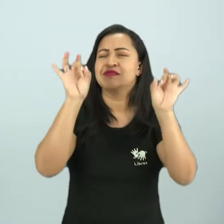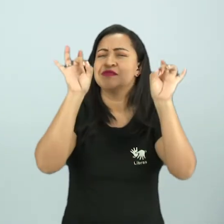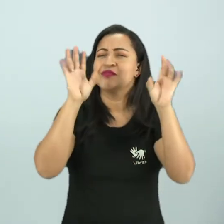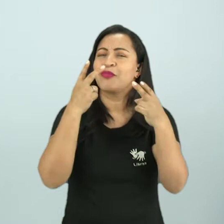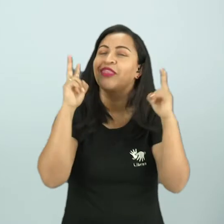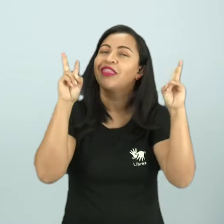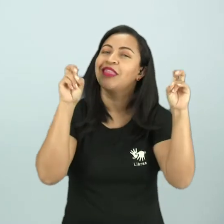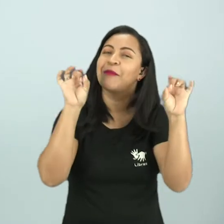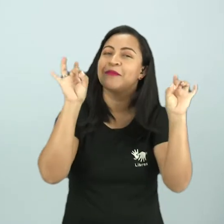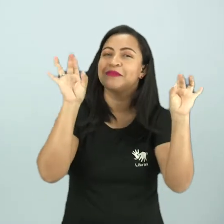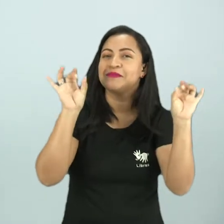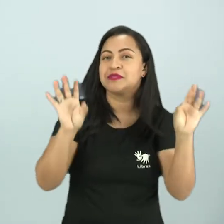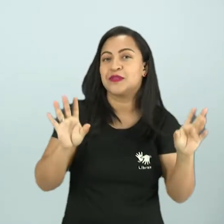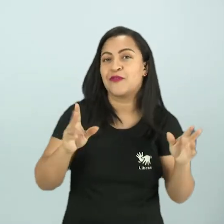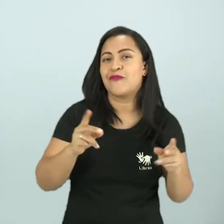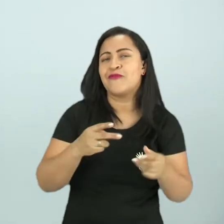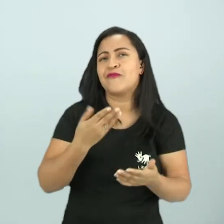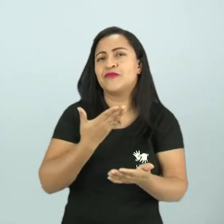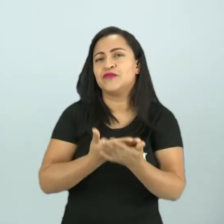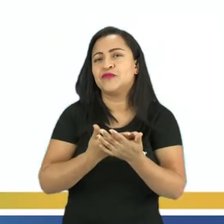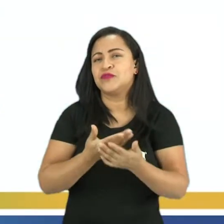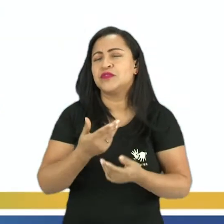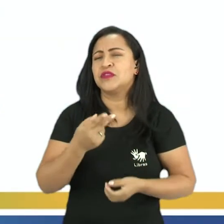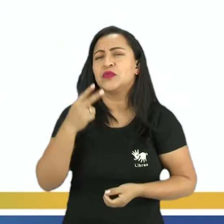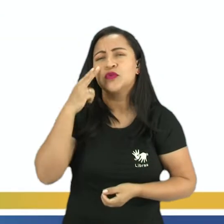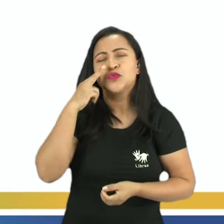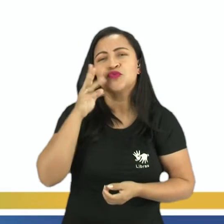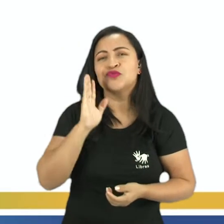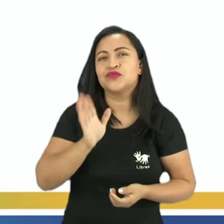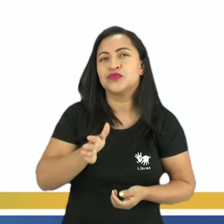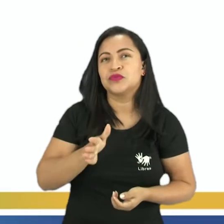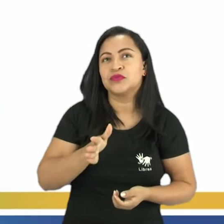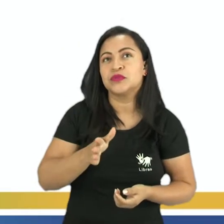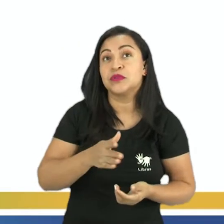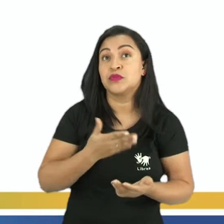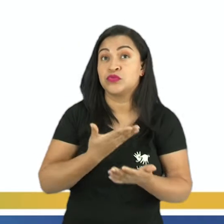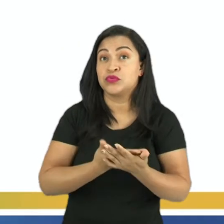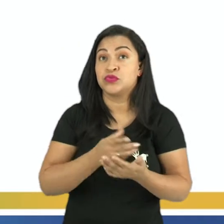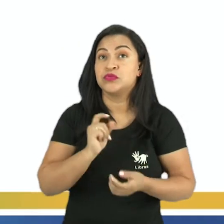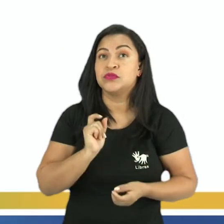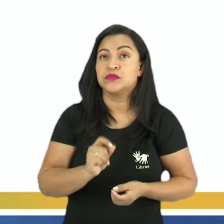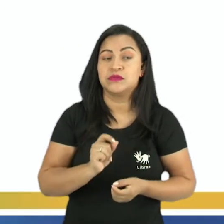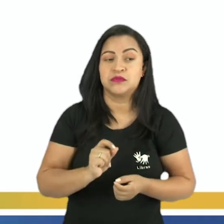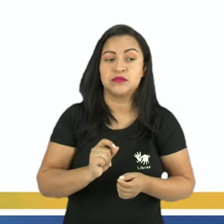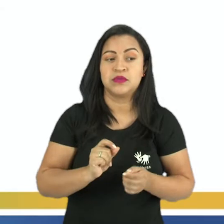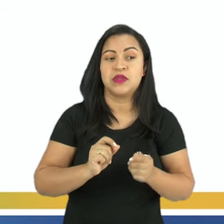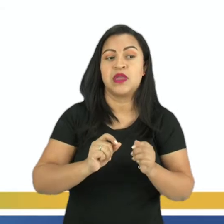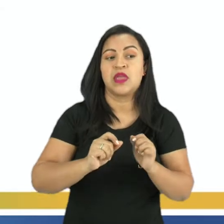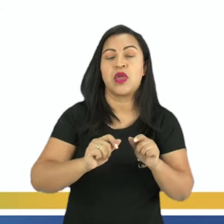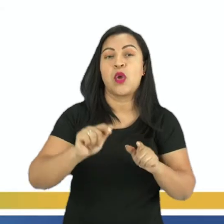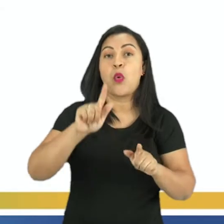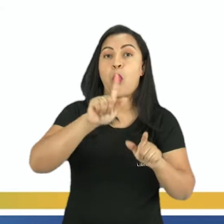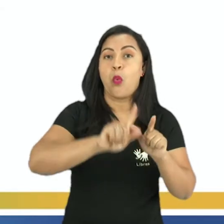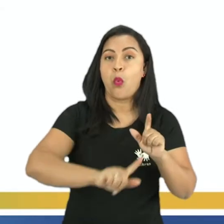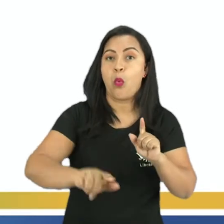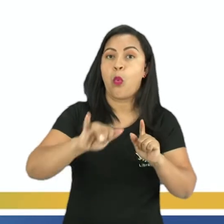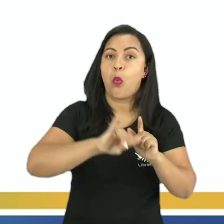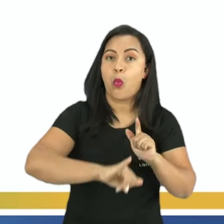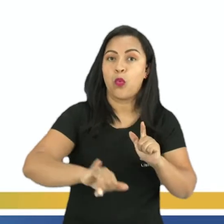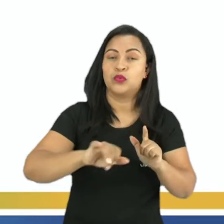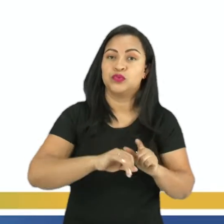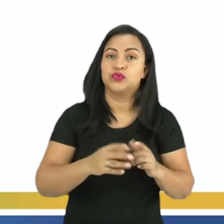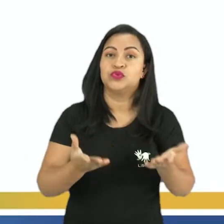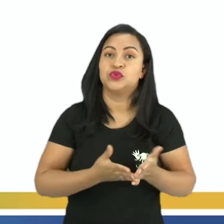Vamos recapitular aquilo que nós já estudamos. Nós já estudamos na literatura o conto e o poema, e hoje nós